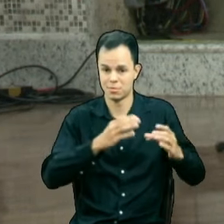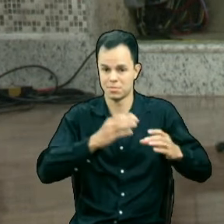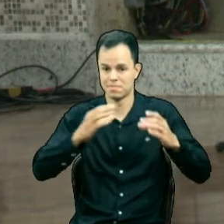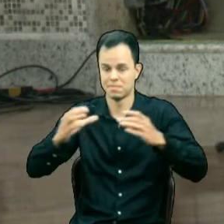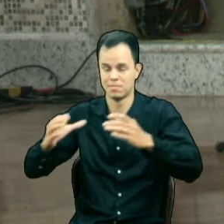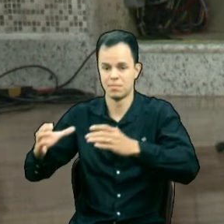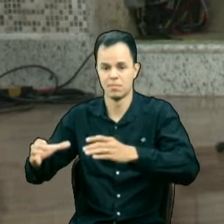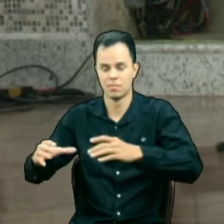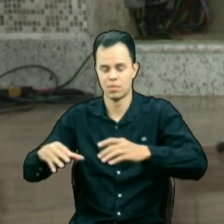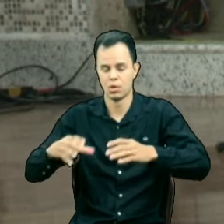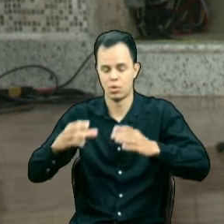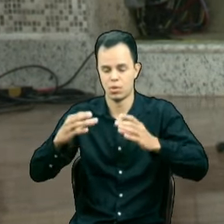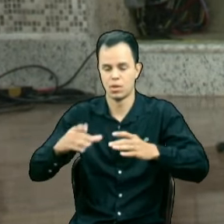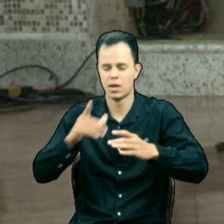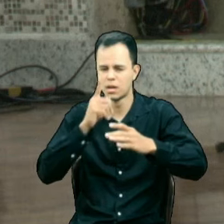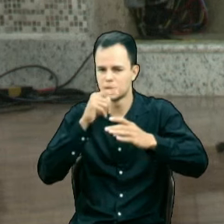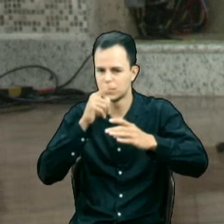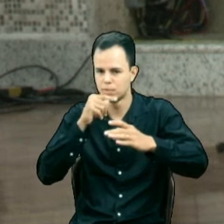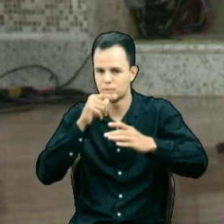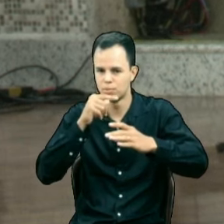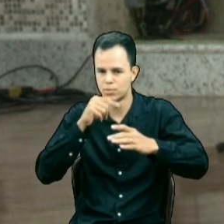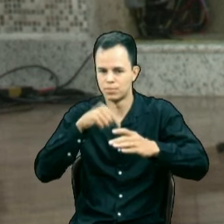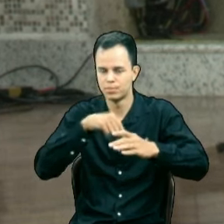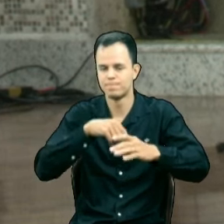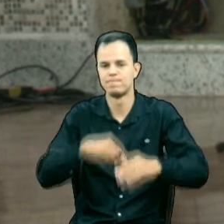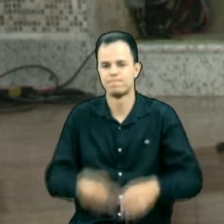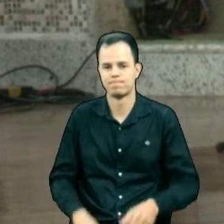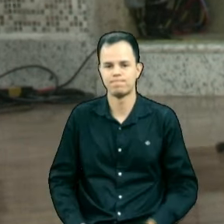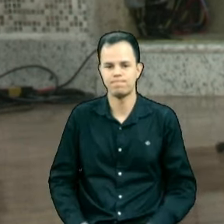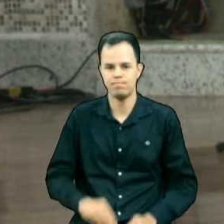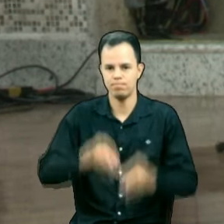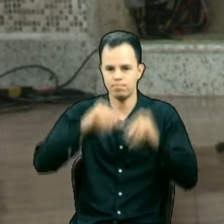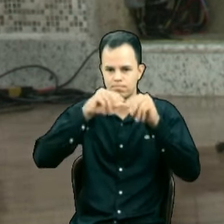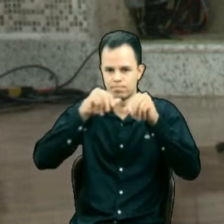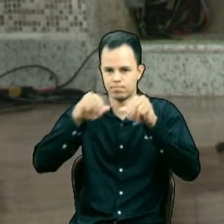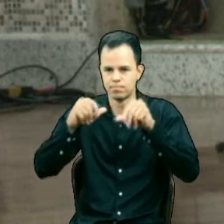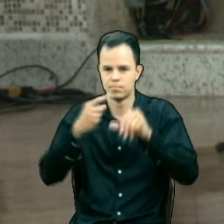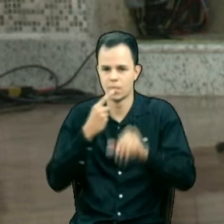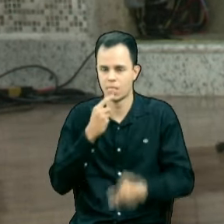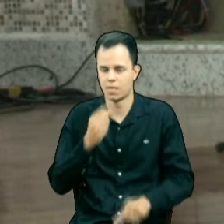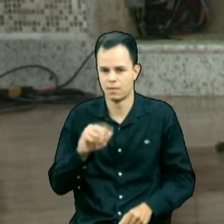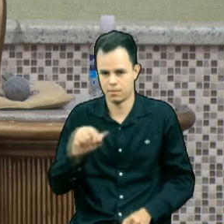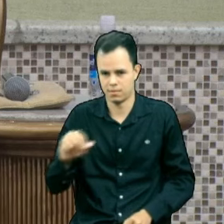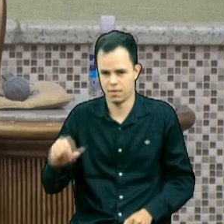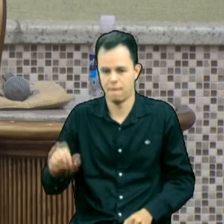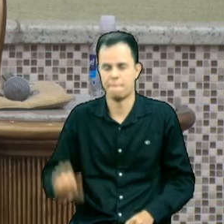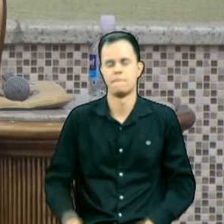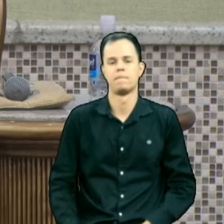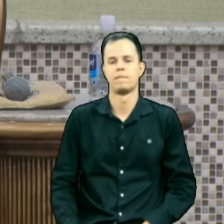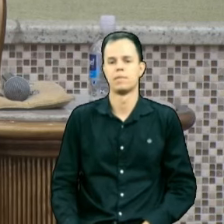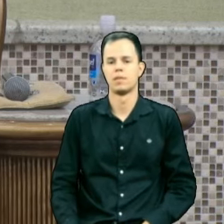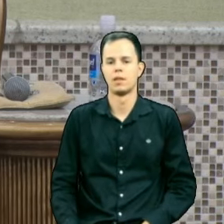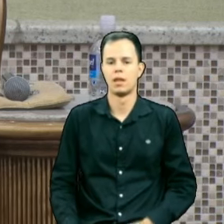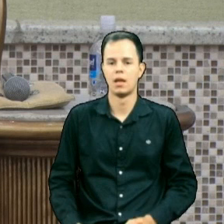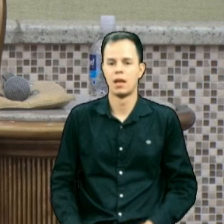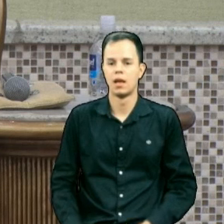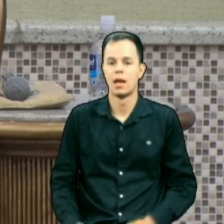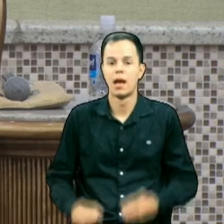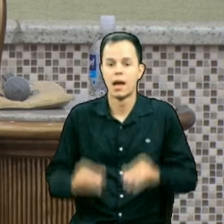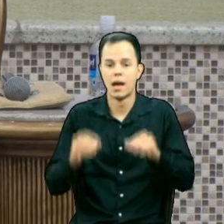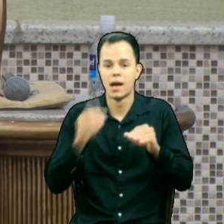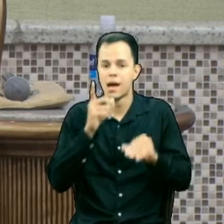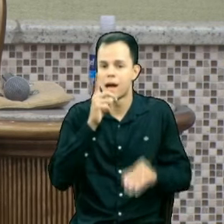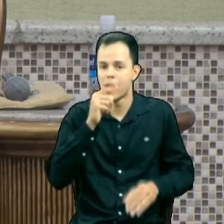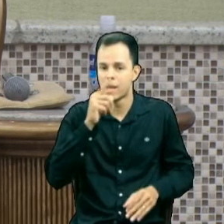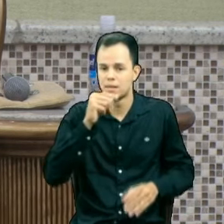para sal né hoje preserva lá tá quase toda assim mas aquelas águas vão voltar a ter vida porque essas águas sair do altar de Deus